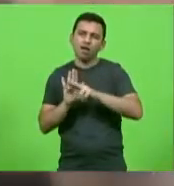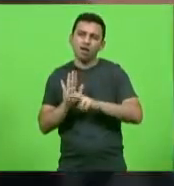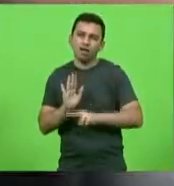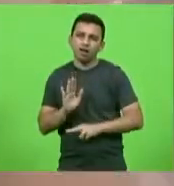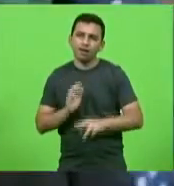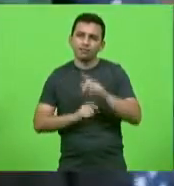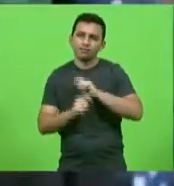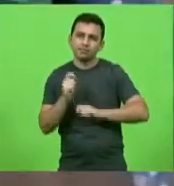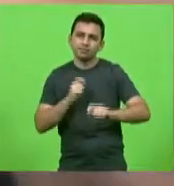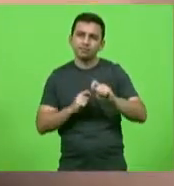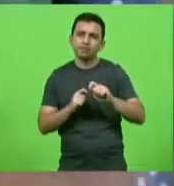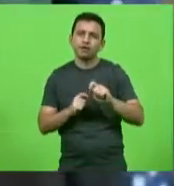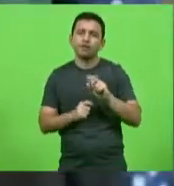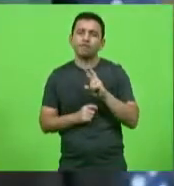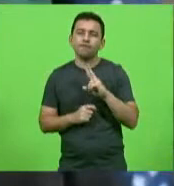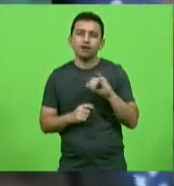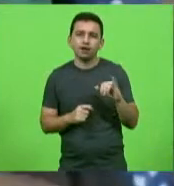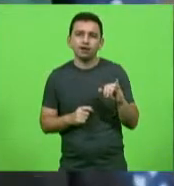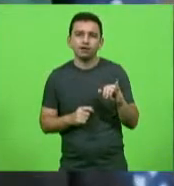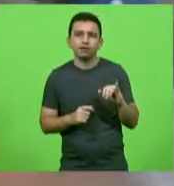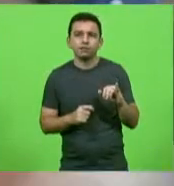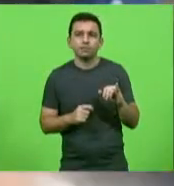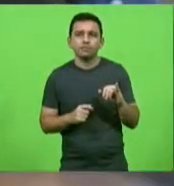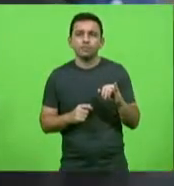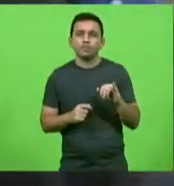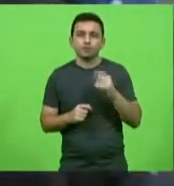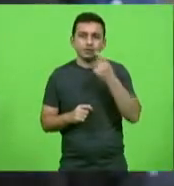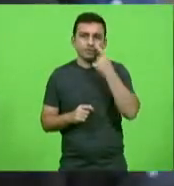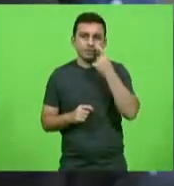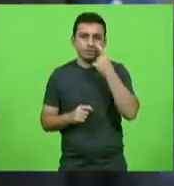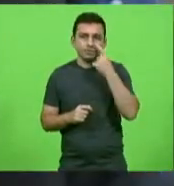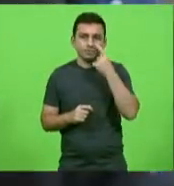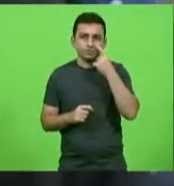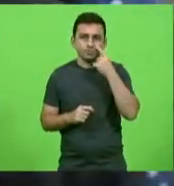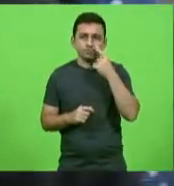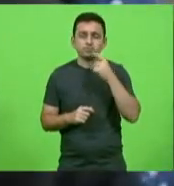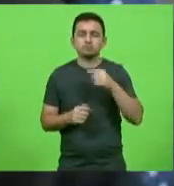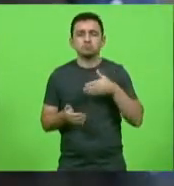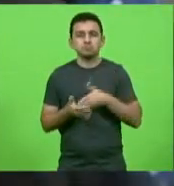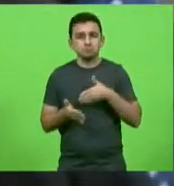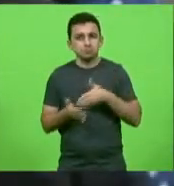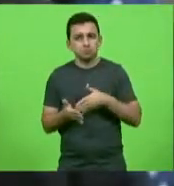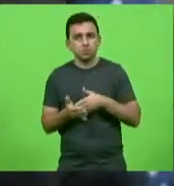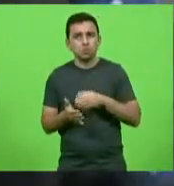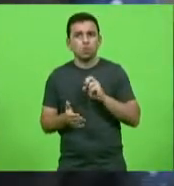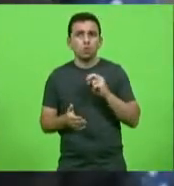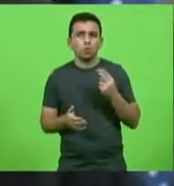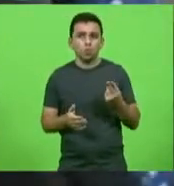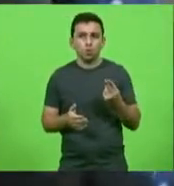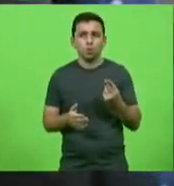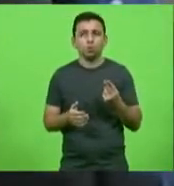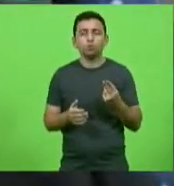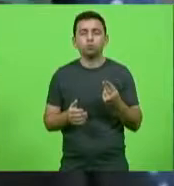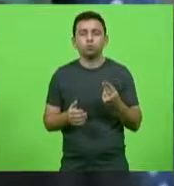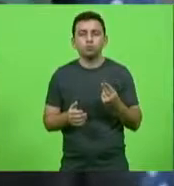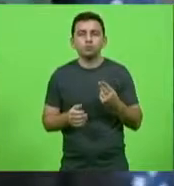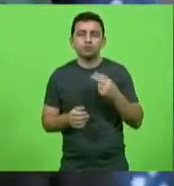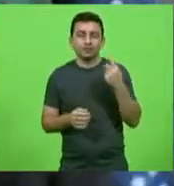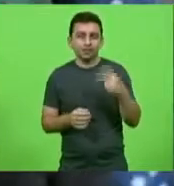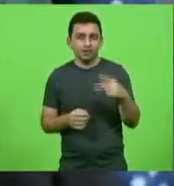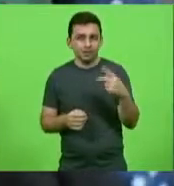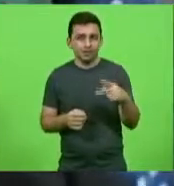serão consideradas as circunstâncias práticas que impuseram, limitaram ou condicionaram a ação do agente